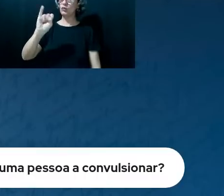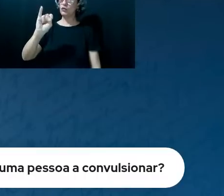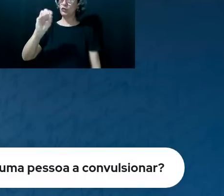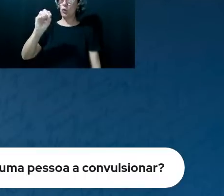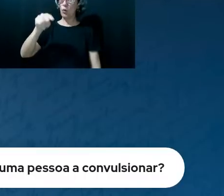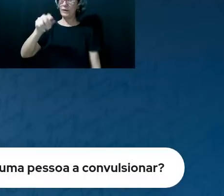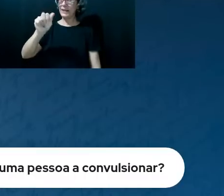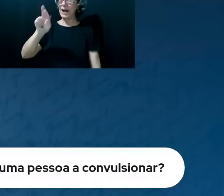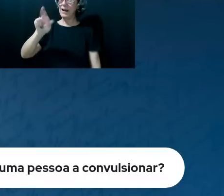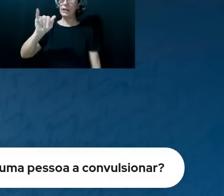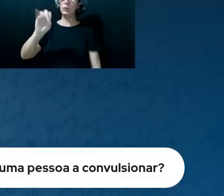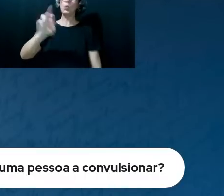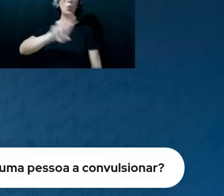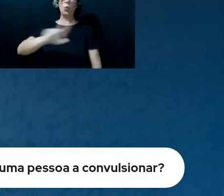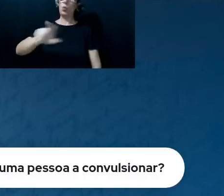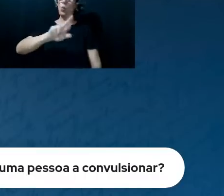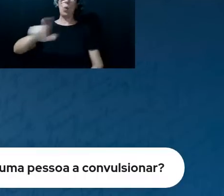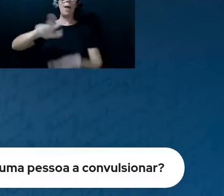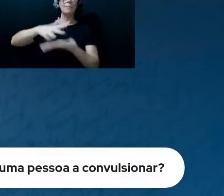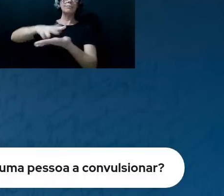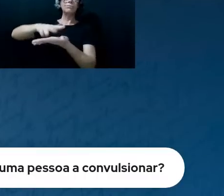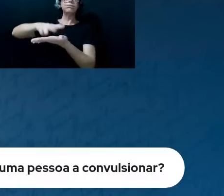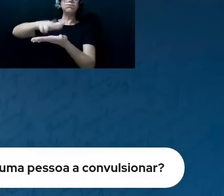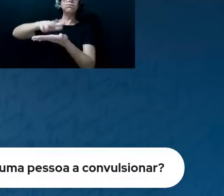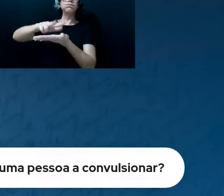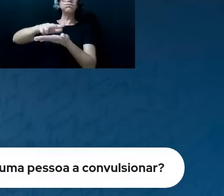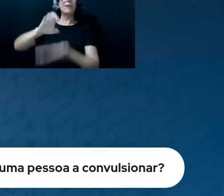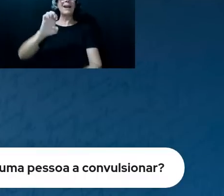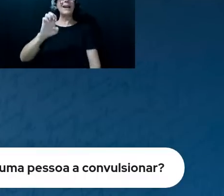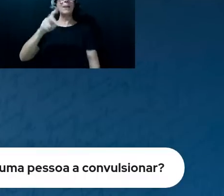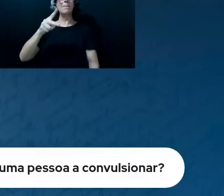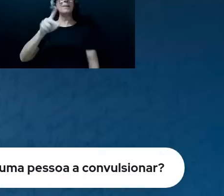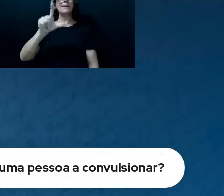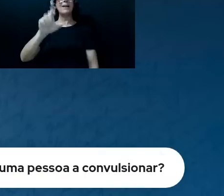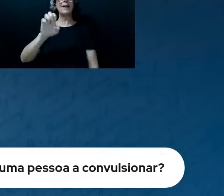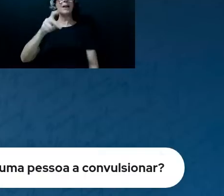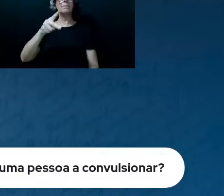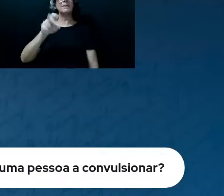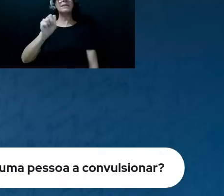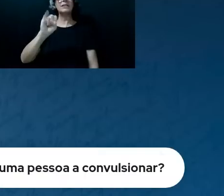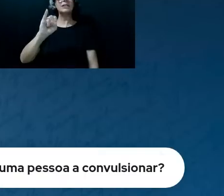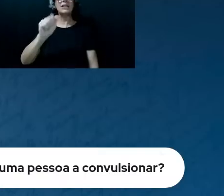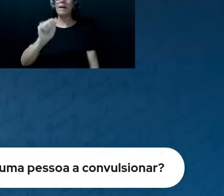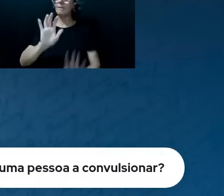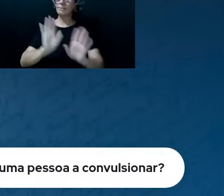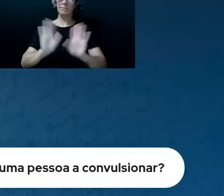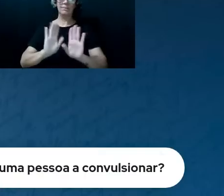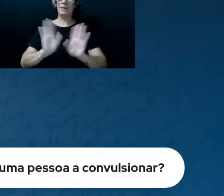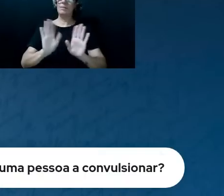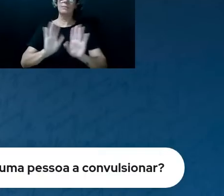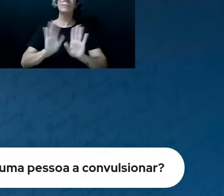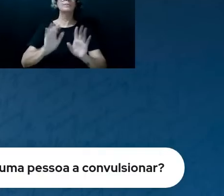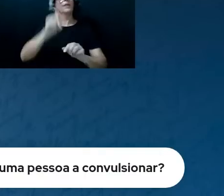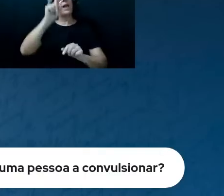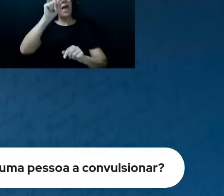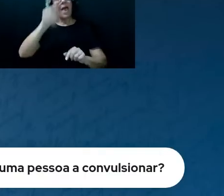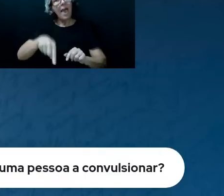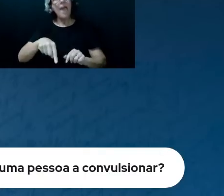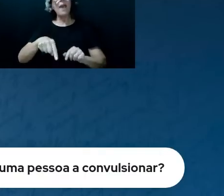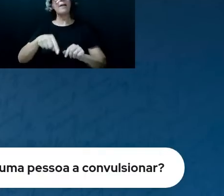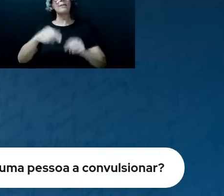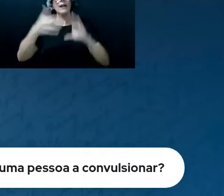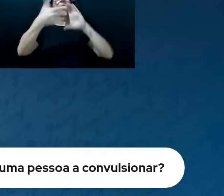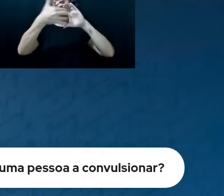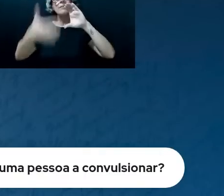de manifestações de convulsão, como entendemos no dia de hoje, não. São estados específicos específicos, em